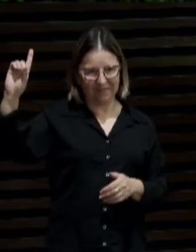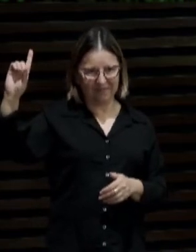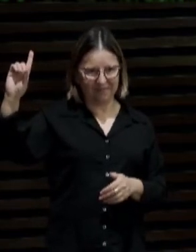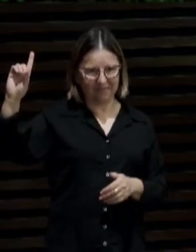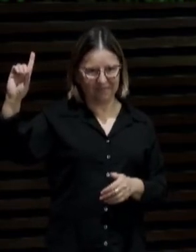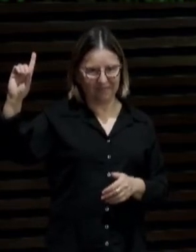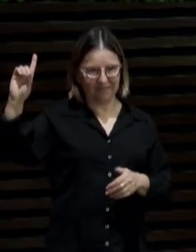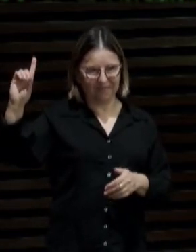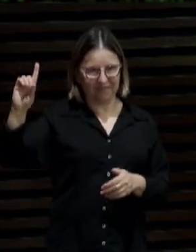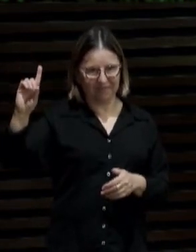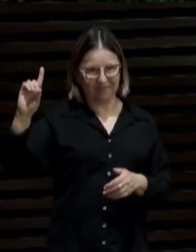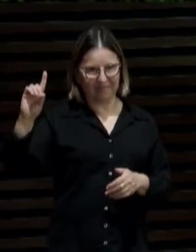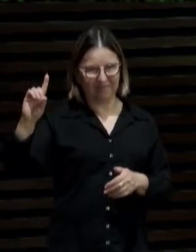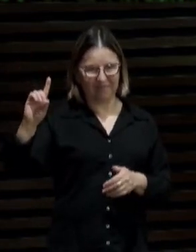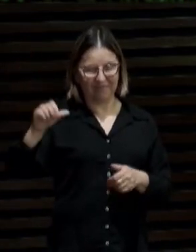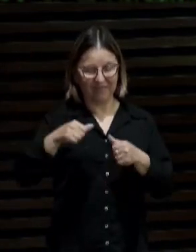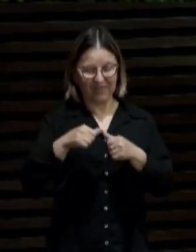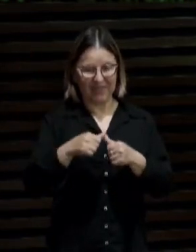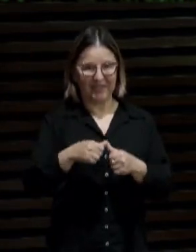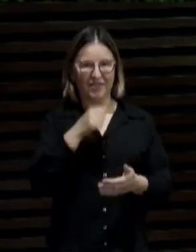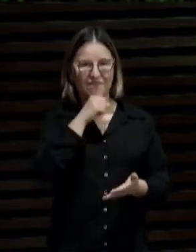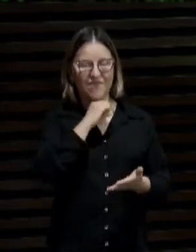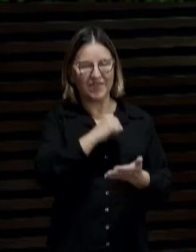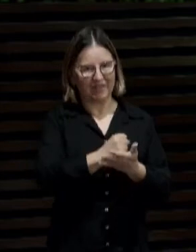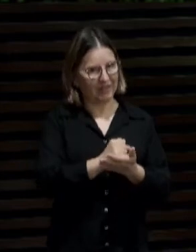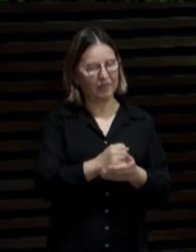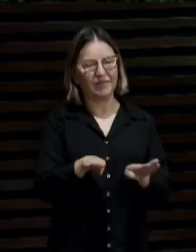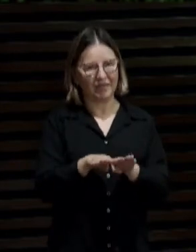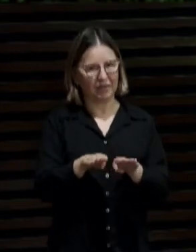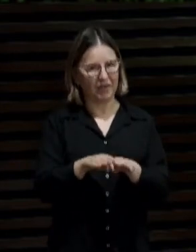é a chave do Antigo Testamento, não só do Novo.